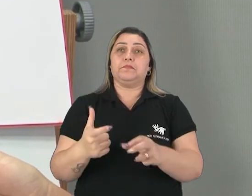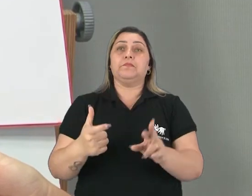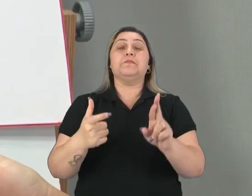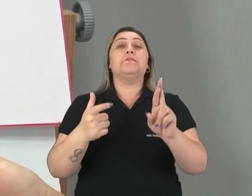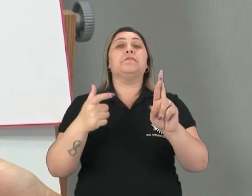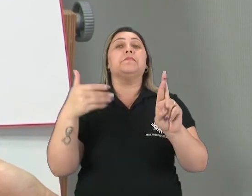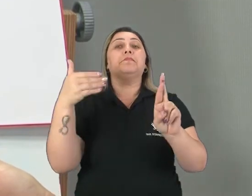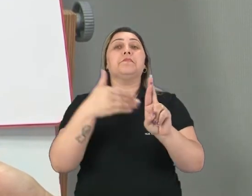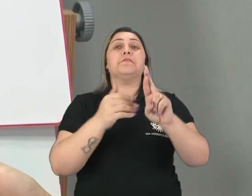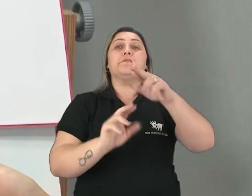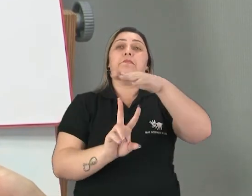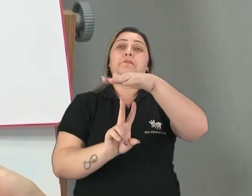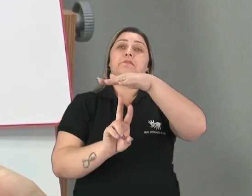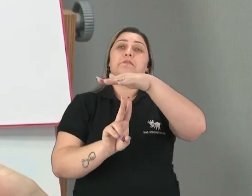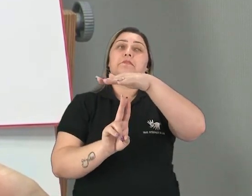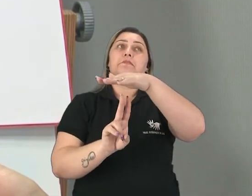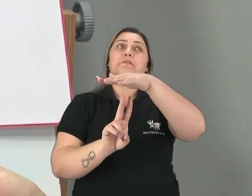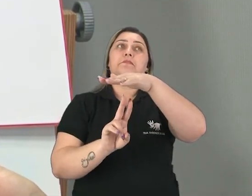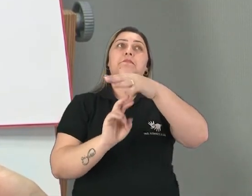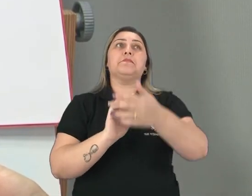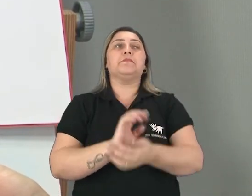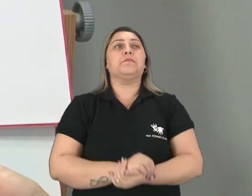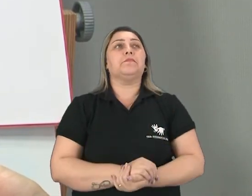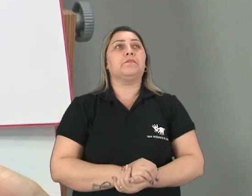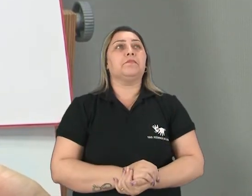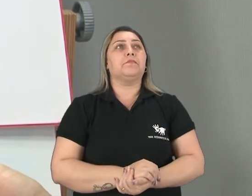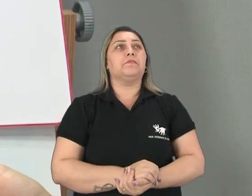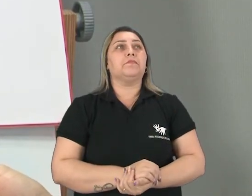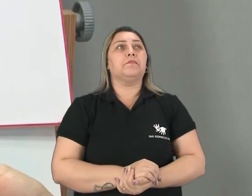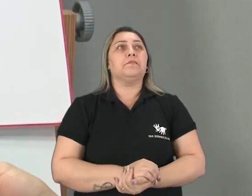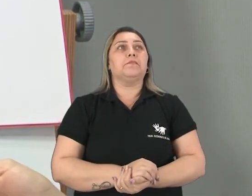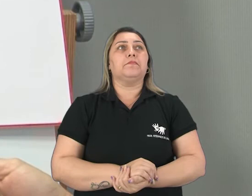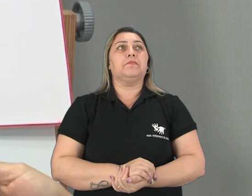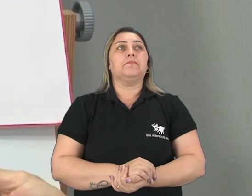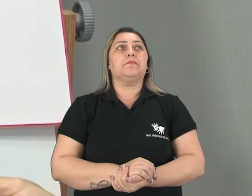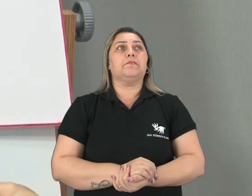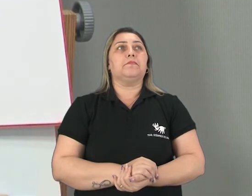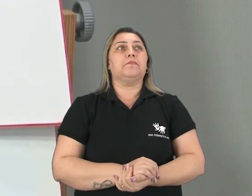a praça, isso mesmo, encontramos a praça.